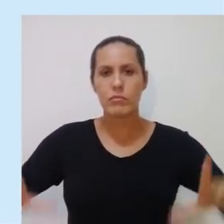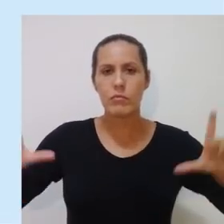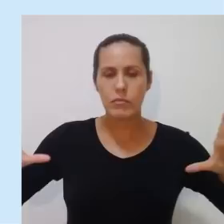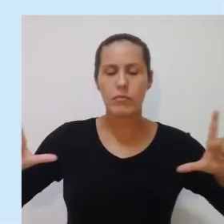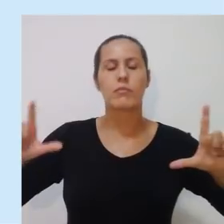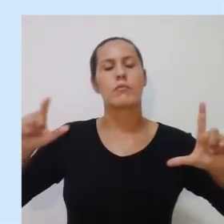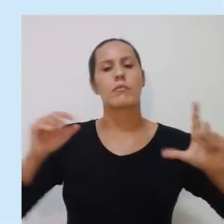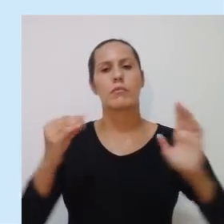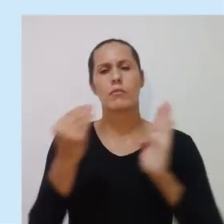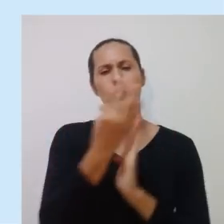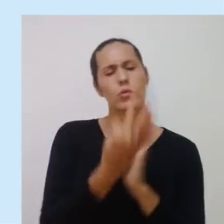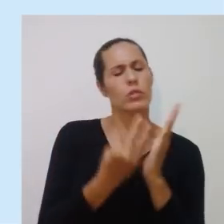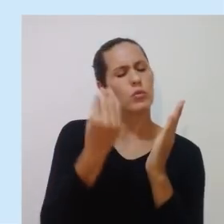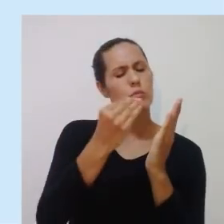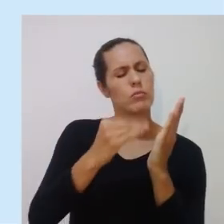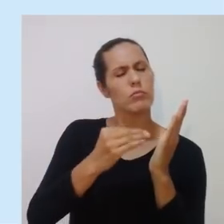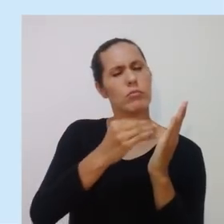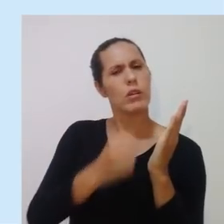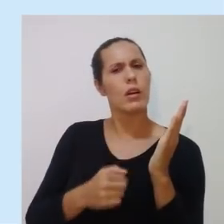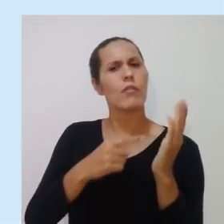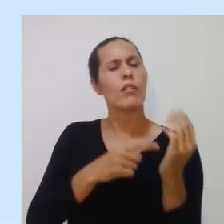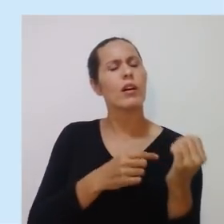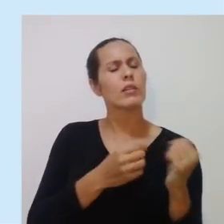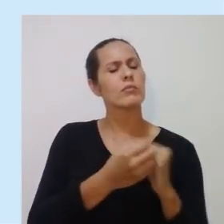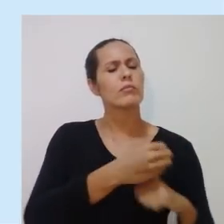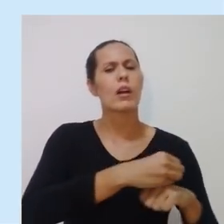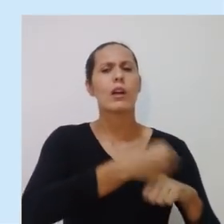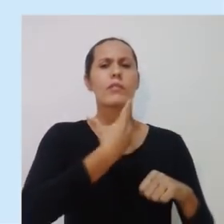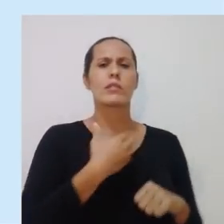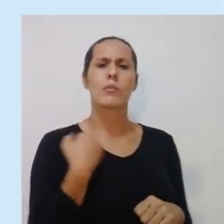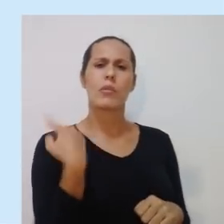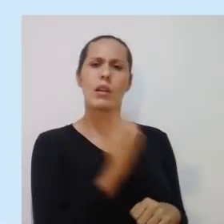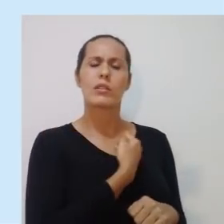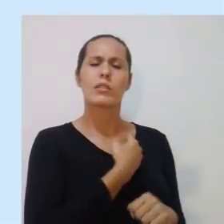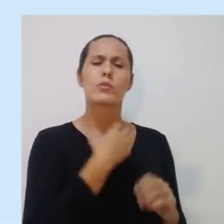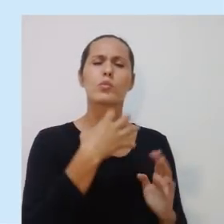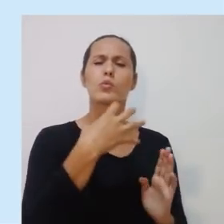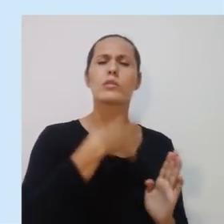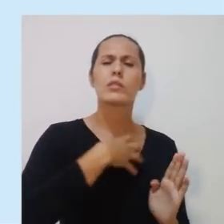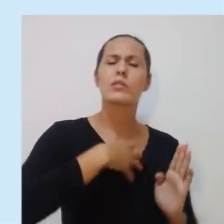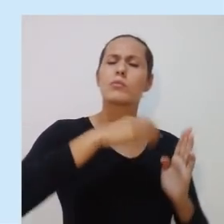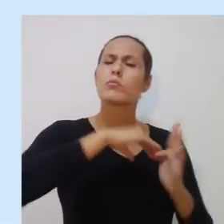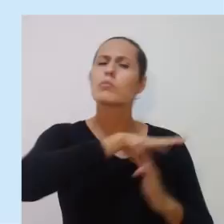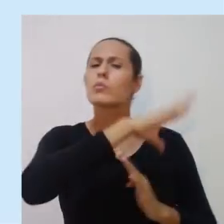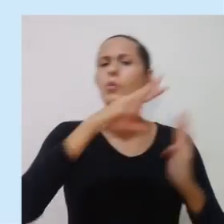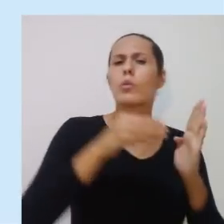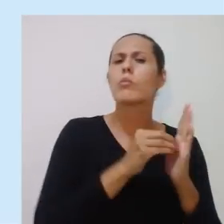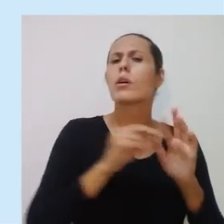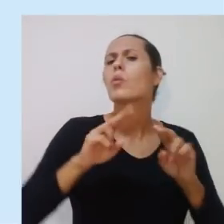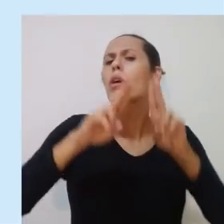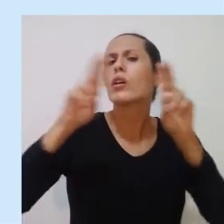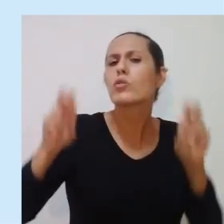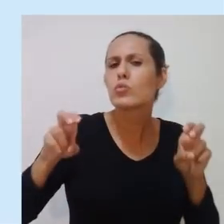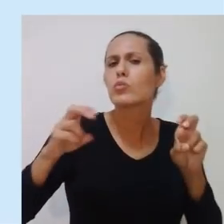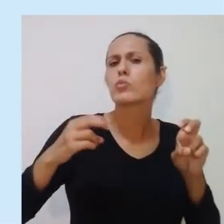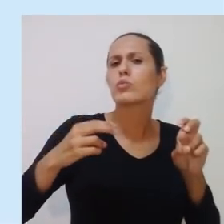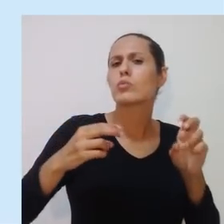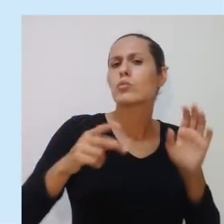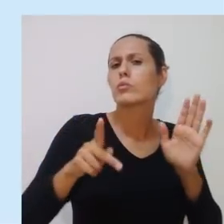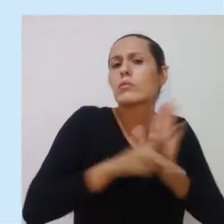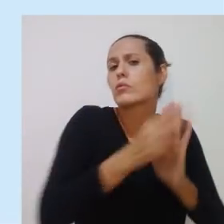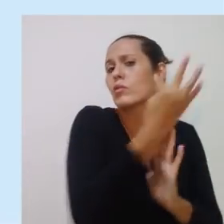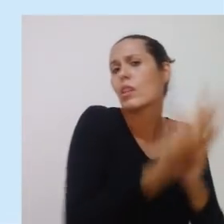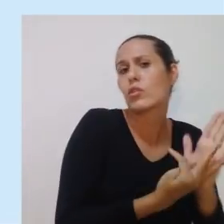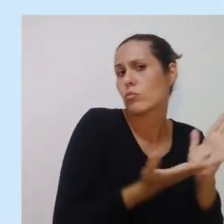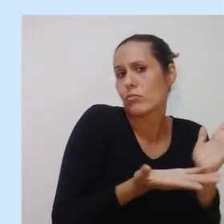mais, vão indicar para nós qual é o sentido global, qual é o assunto daquele texto.